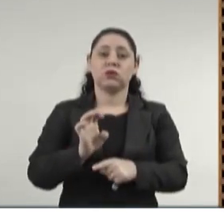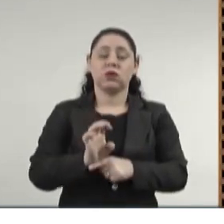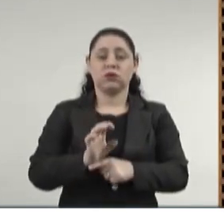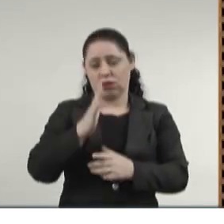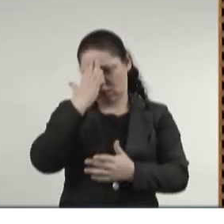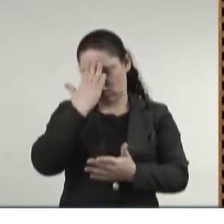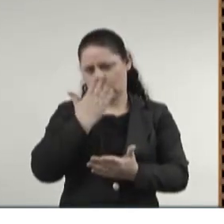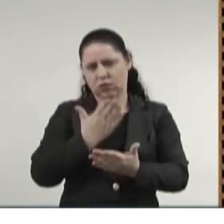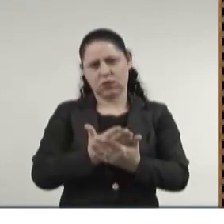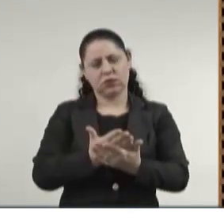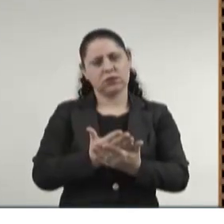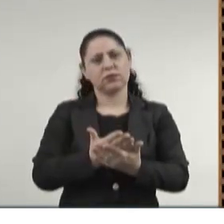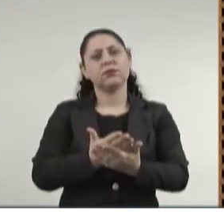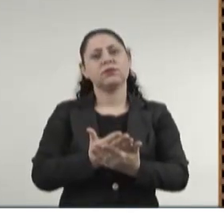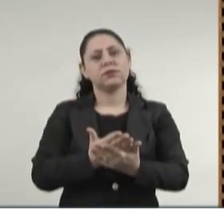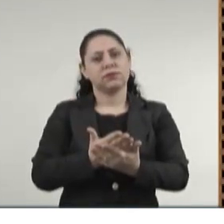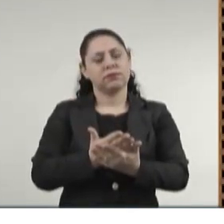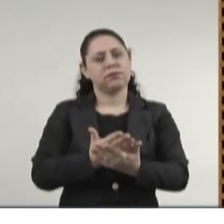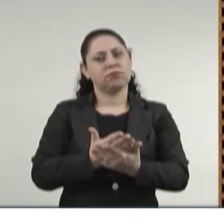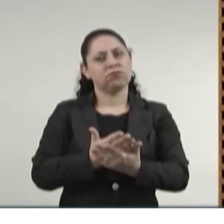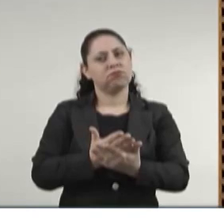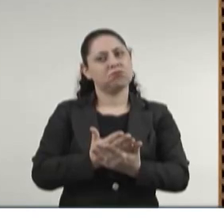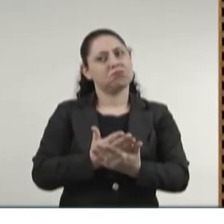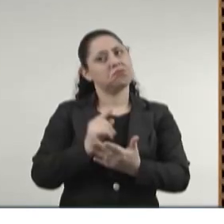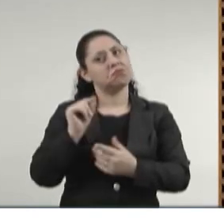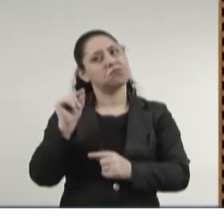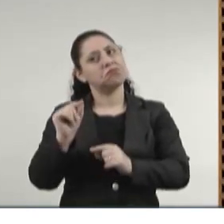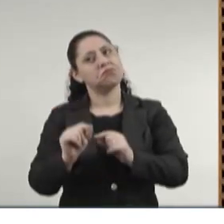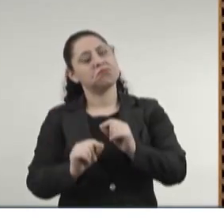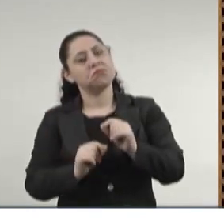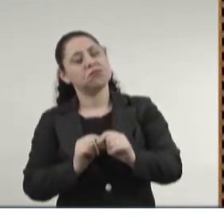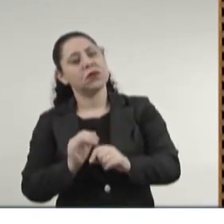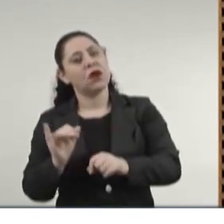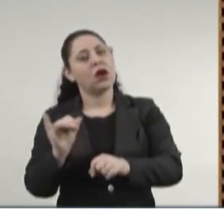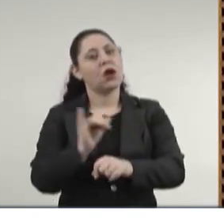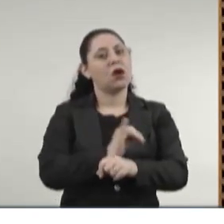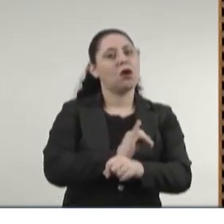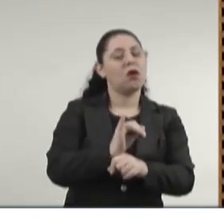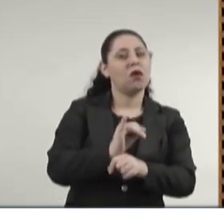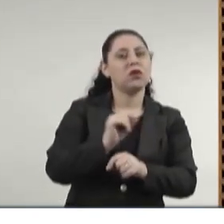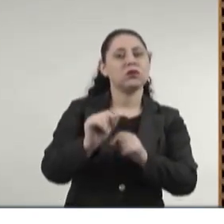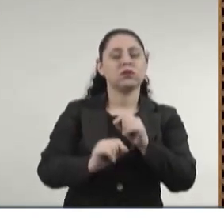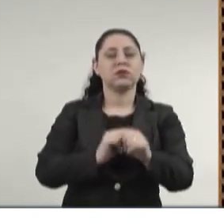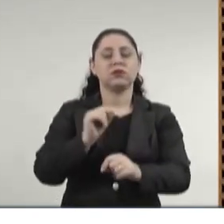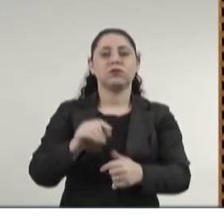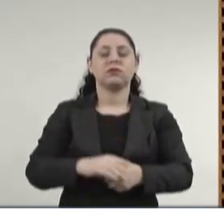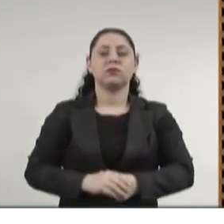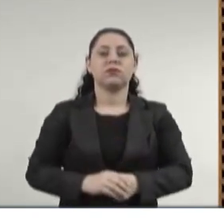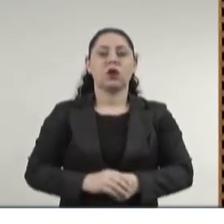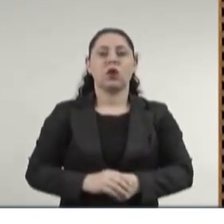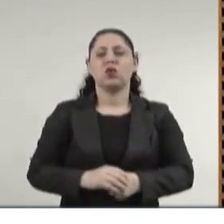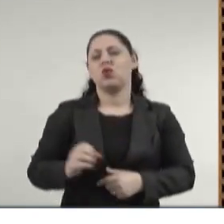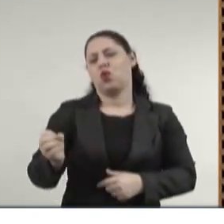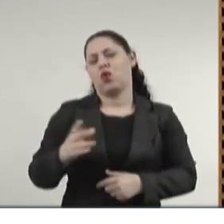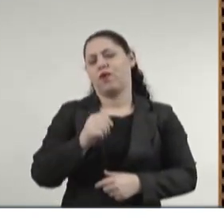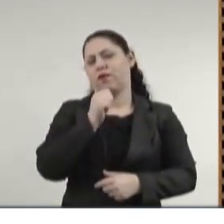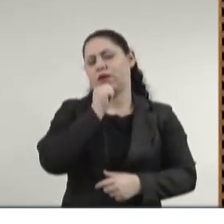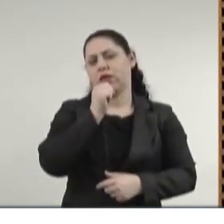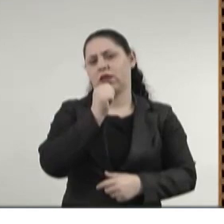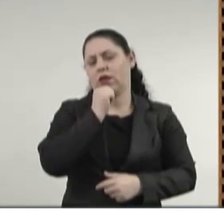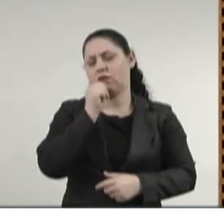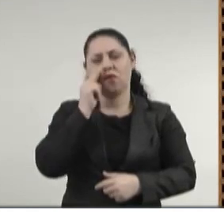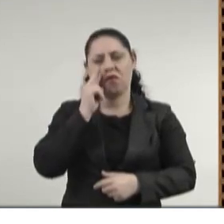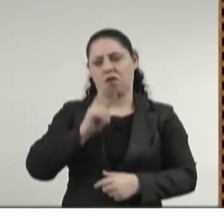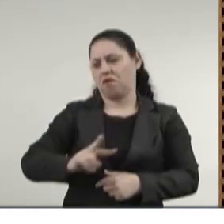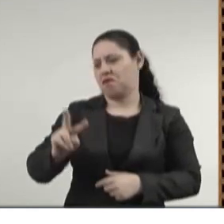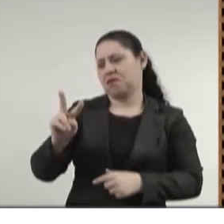que eu acredito que o Estado deve estar tomando as suas providências. Ainda é muito novo isso, e nós não